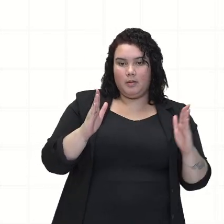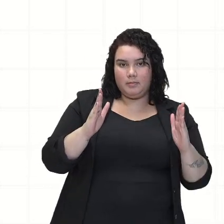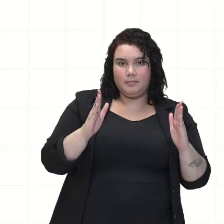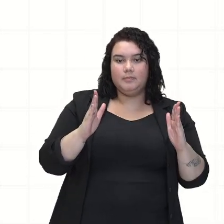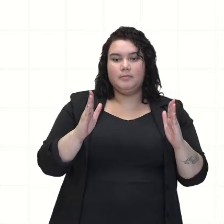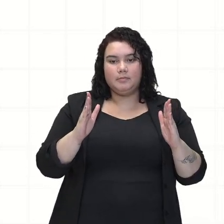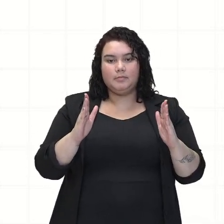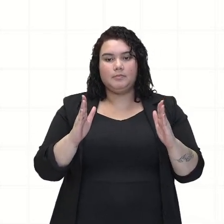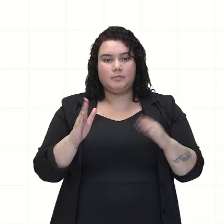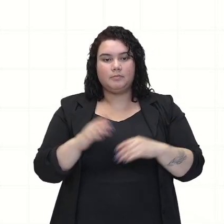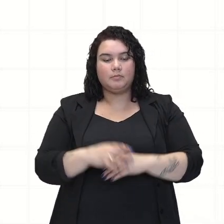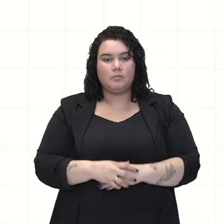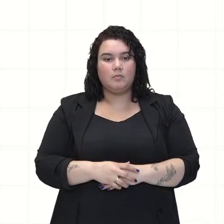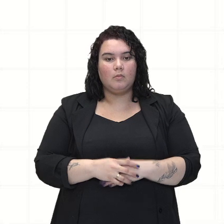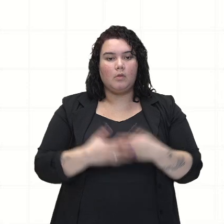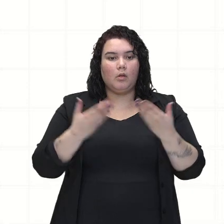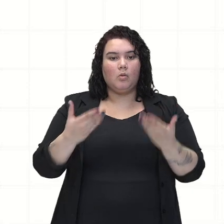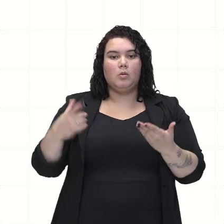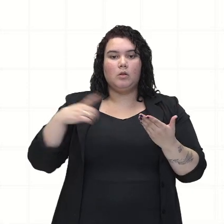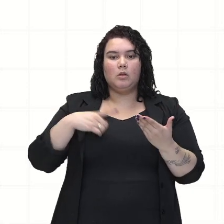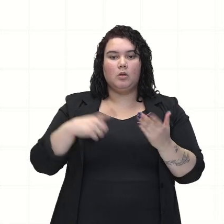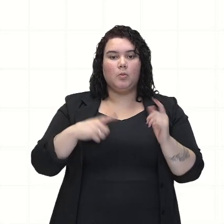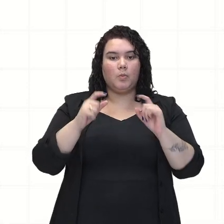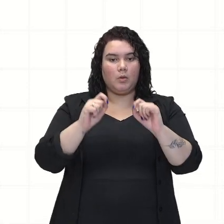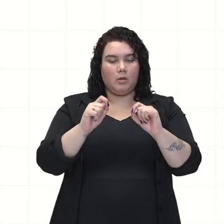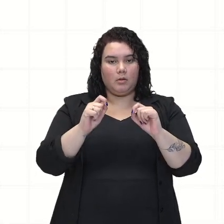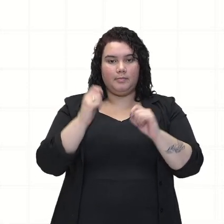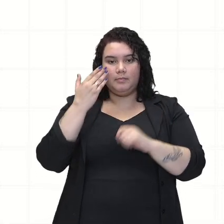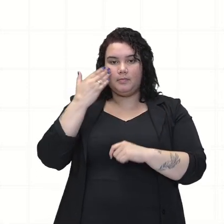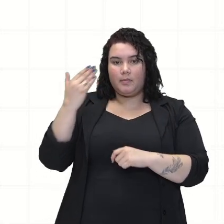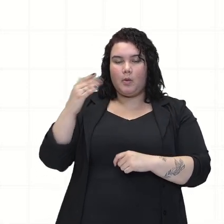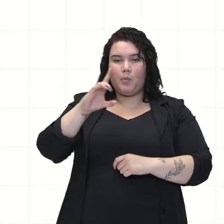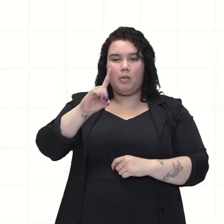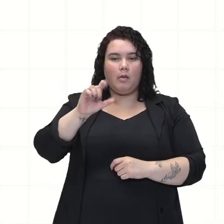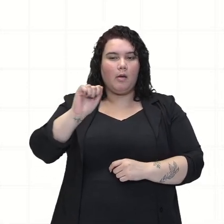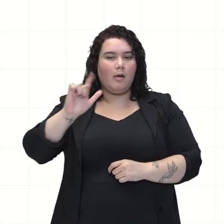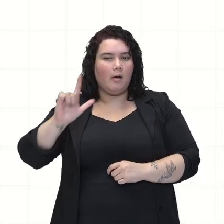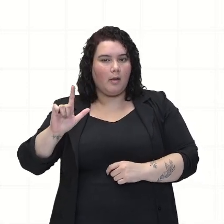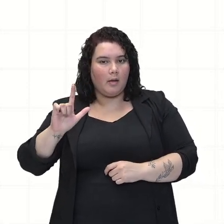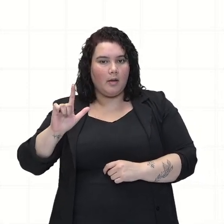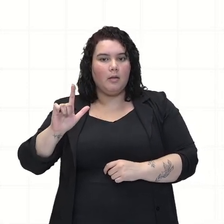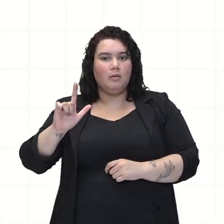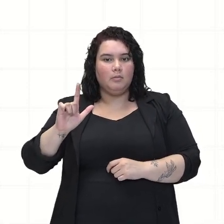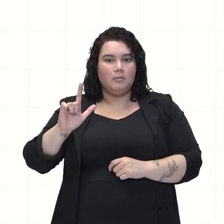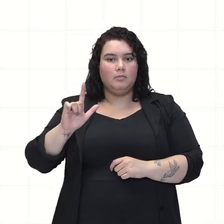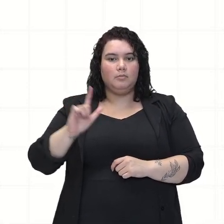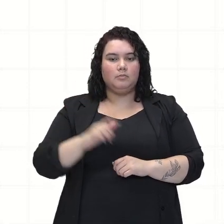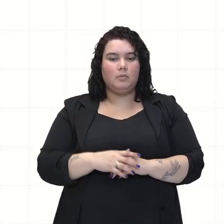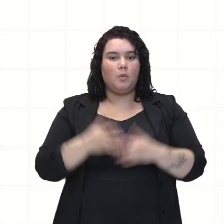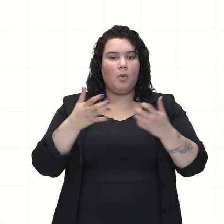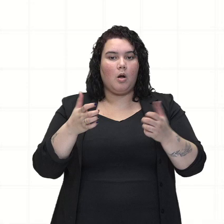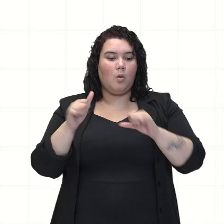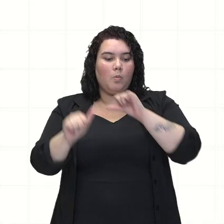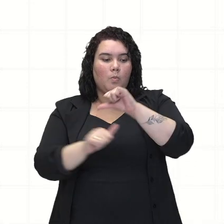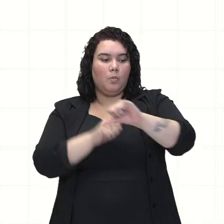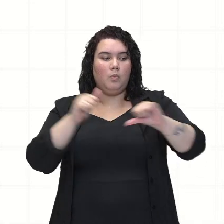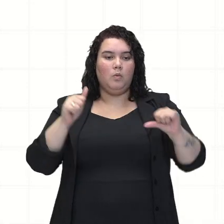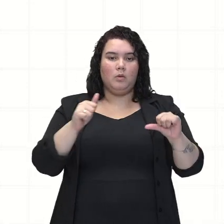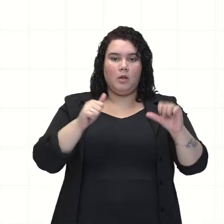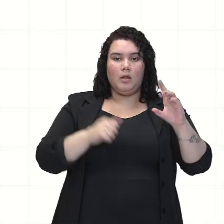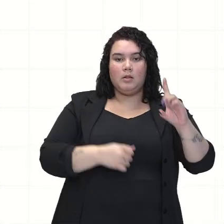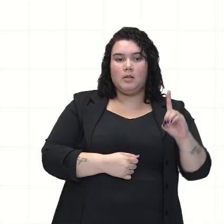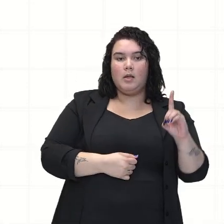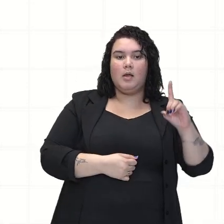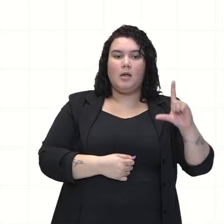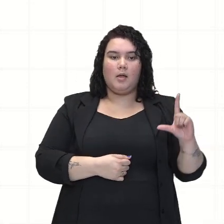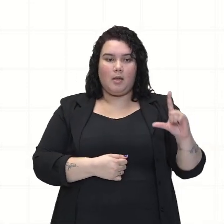ó. Nós estamos aqui no decalitro, tá? E vamos transformar em